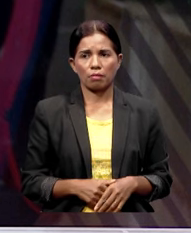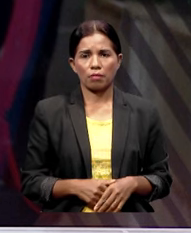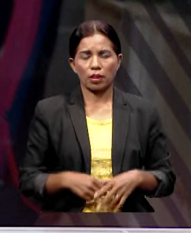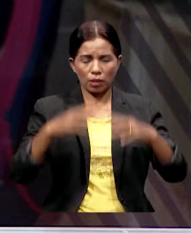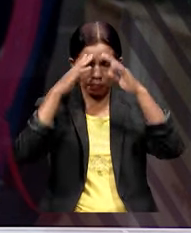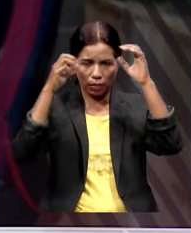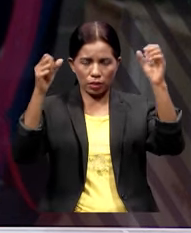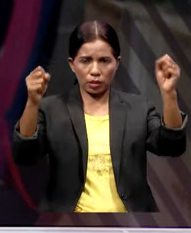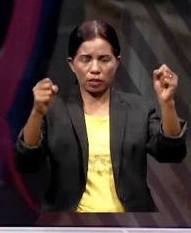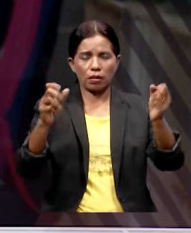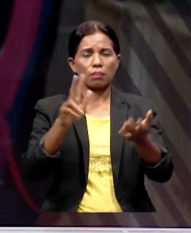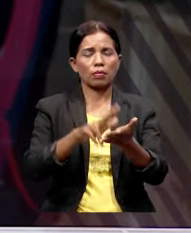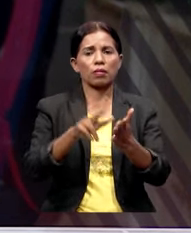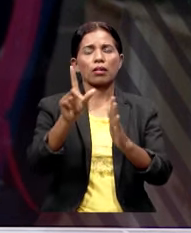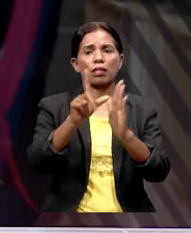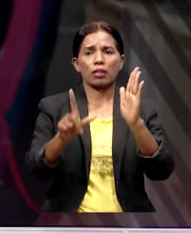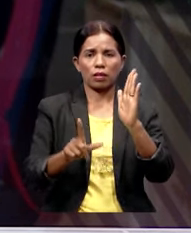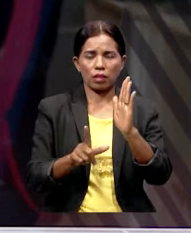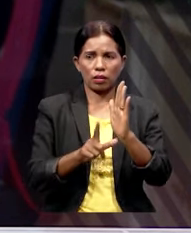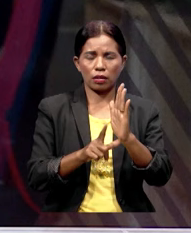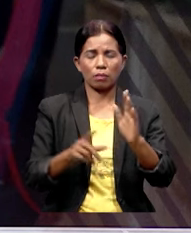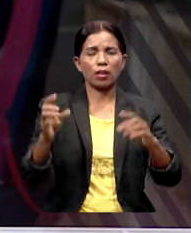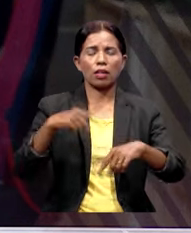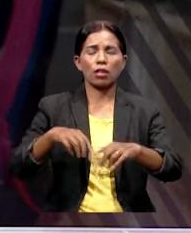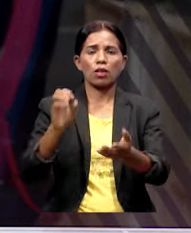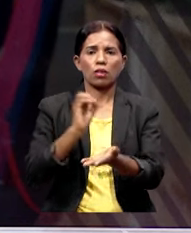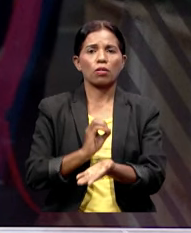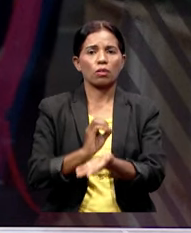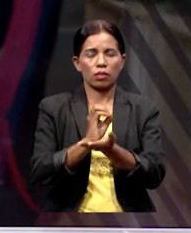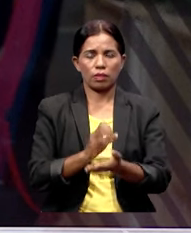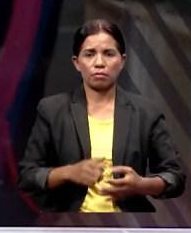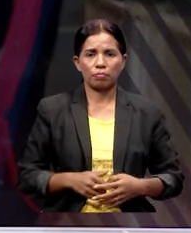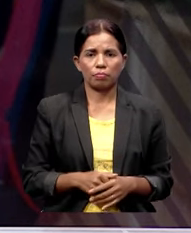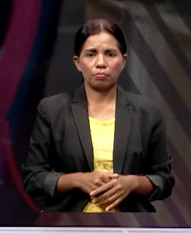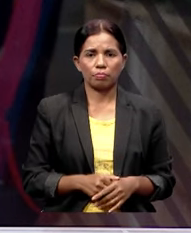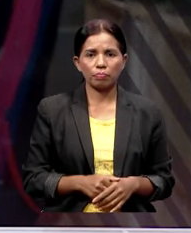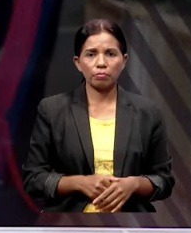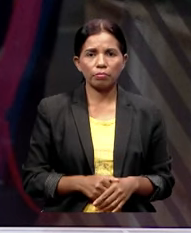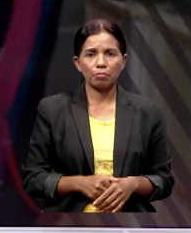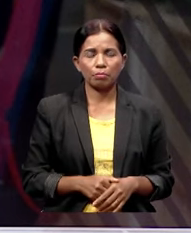Presidente da República promulga alteração-lei para EOA no GSM.